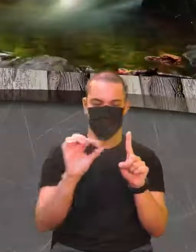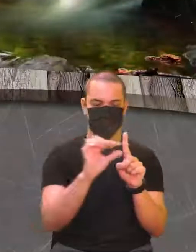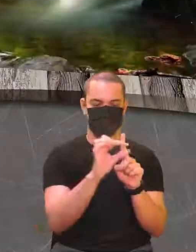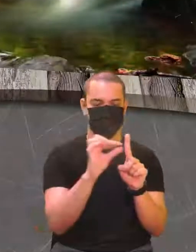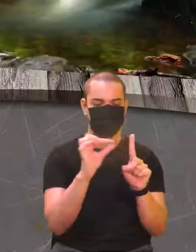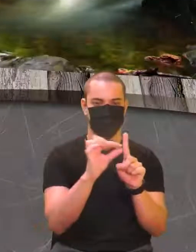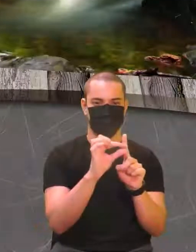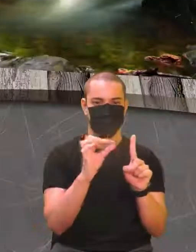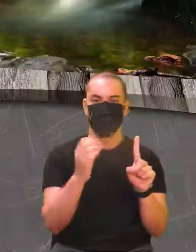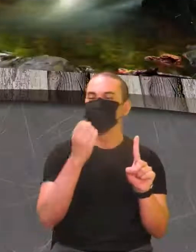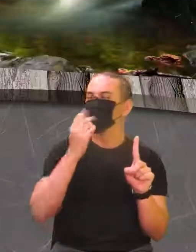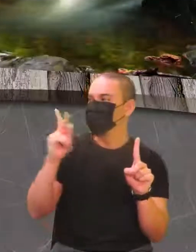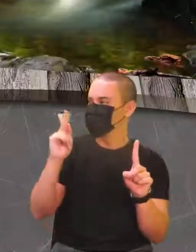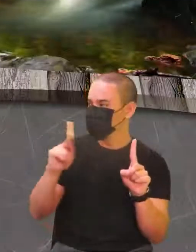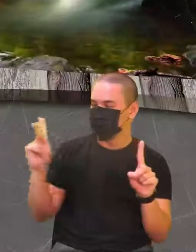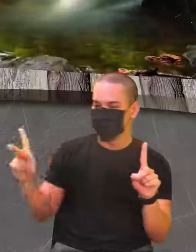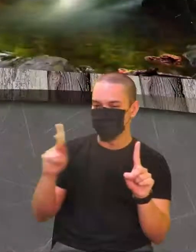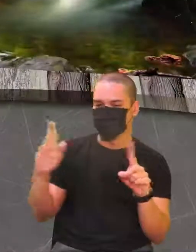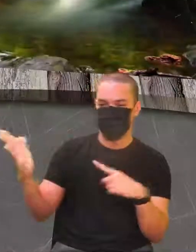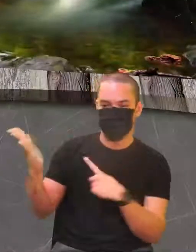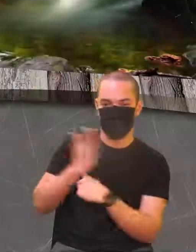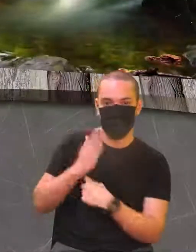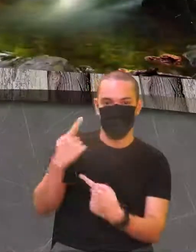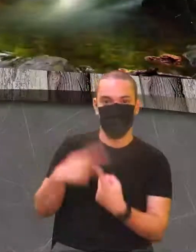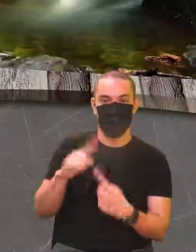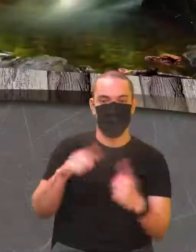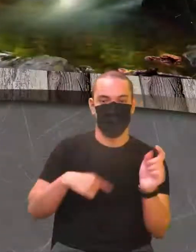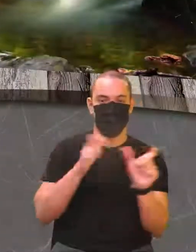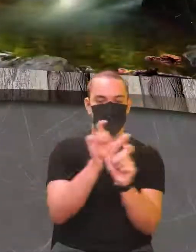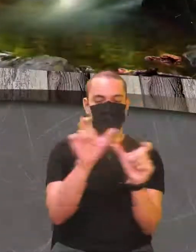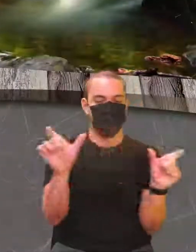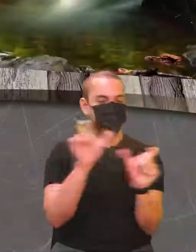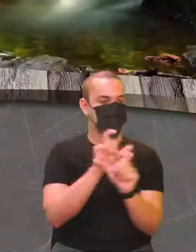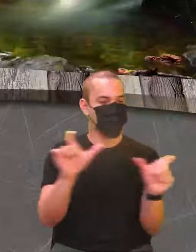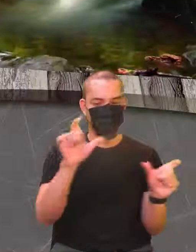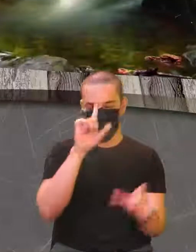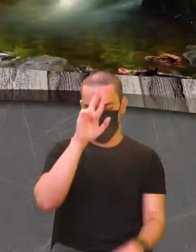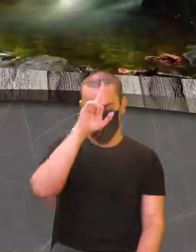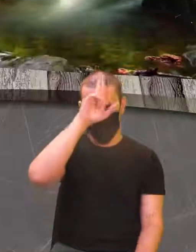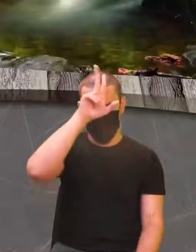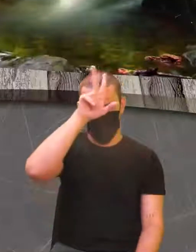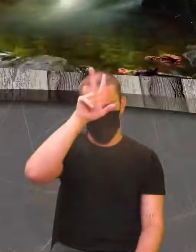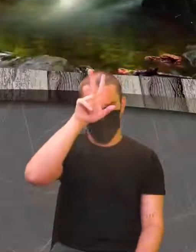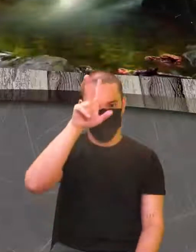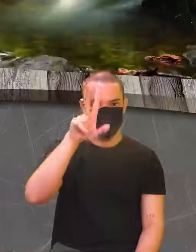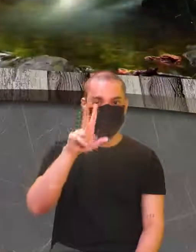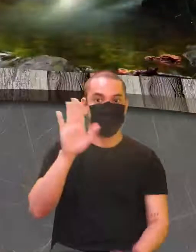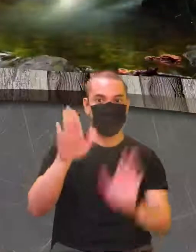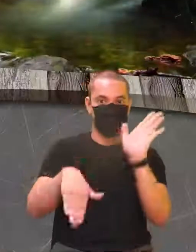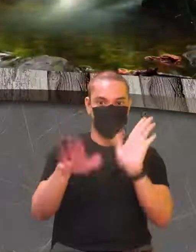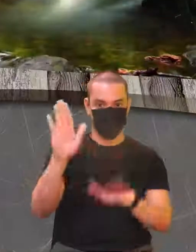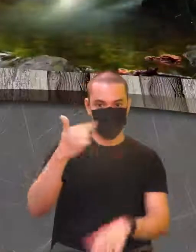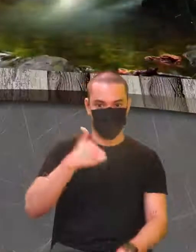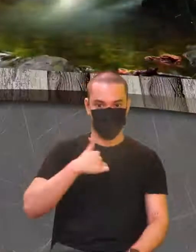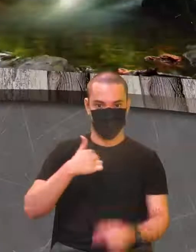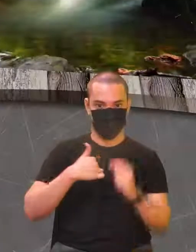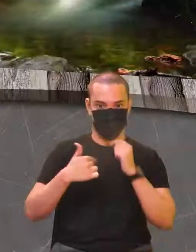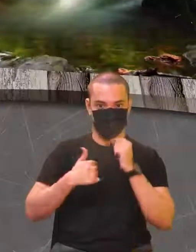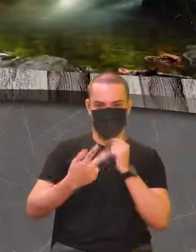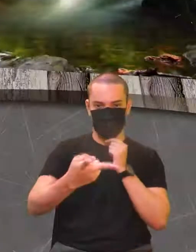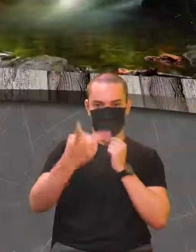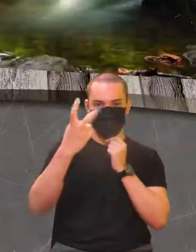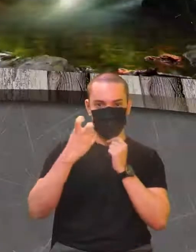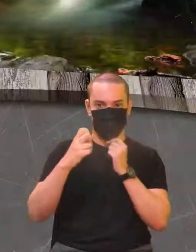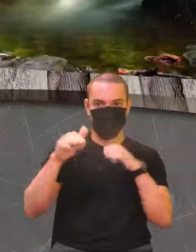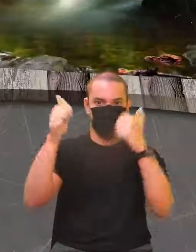centrômero, ainda bem que o Silvinho está aqui e a gente troca as palavras mesmo, olha lá. De vez em quando eu falo. De vez em quando ele